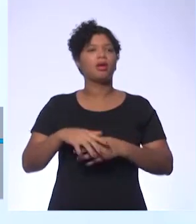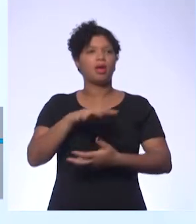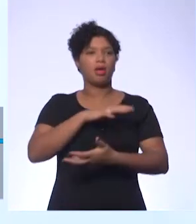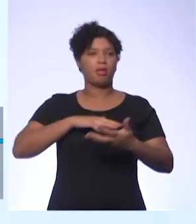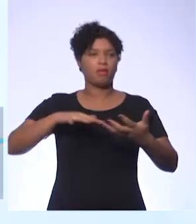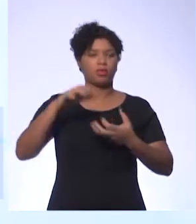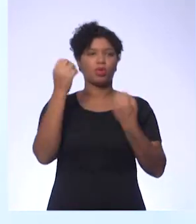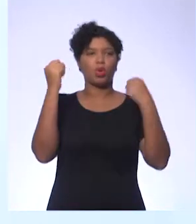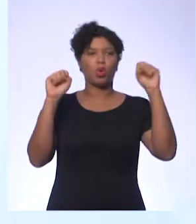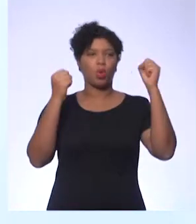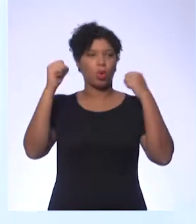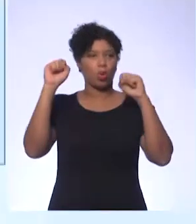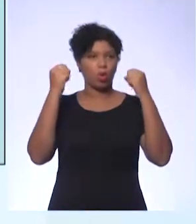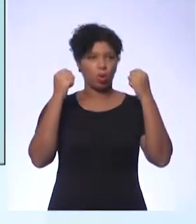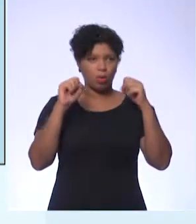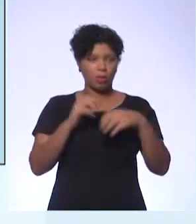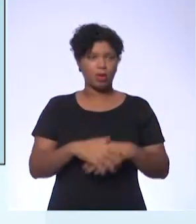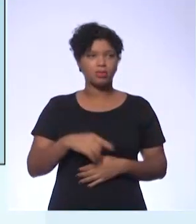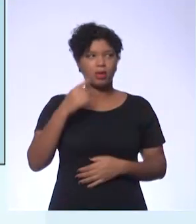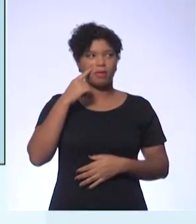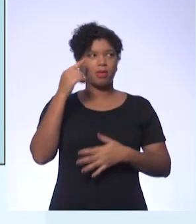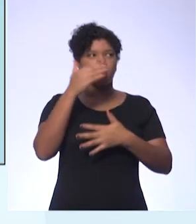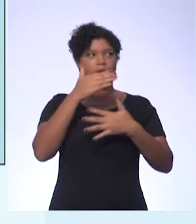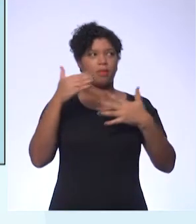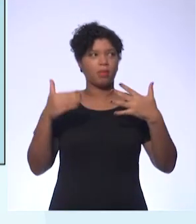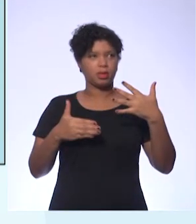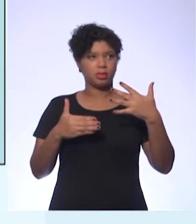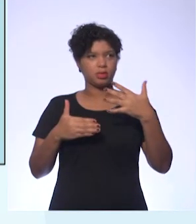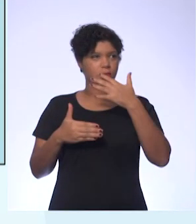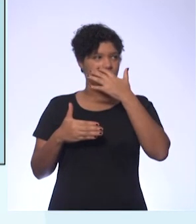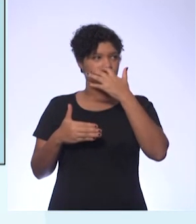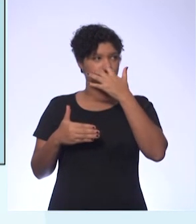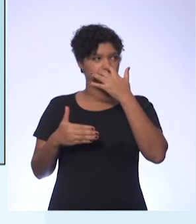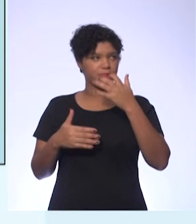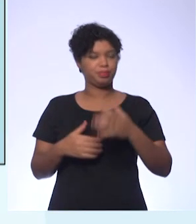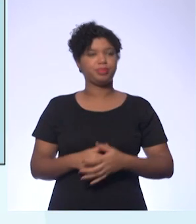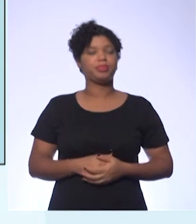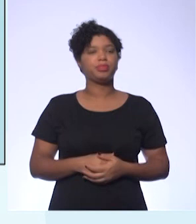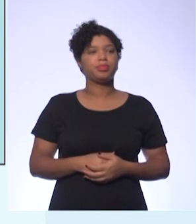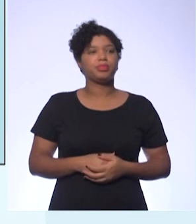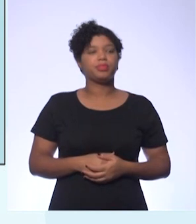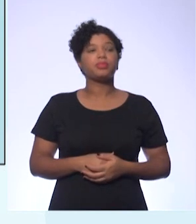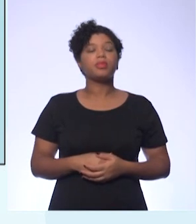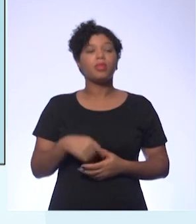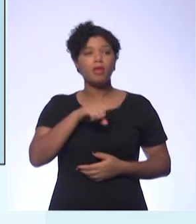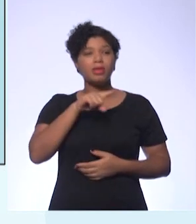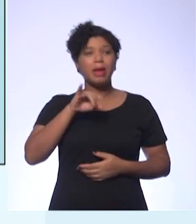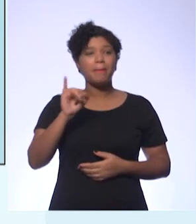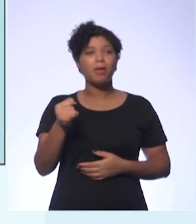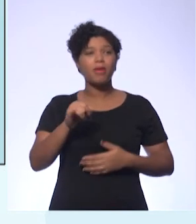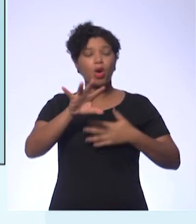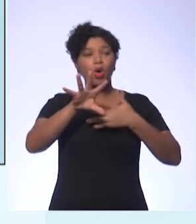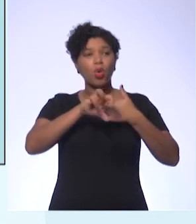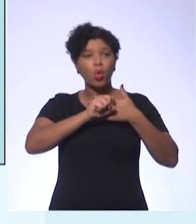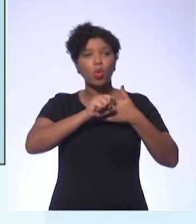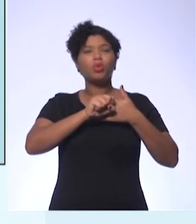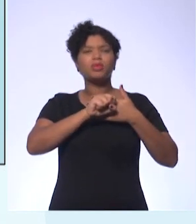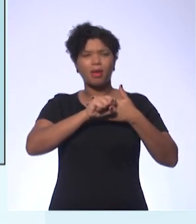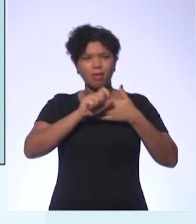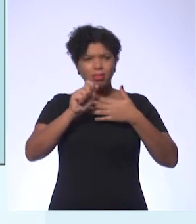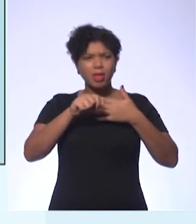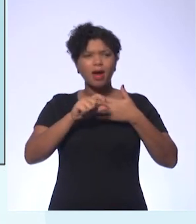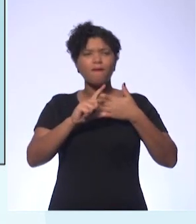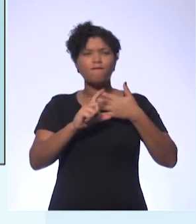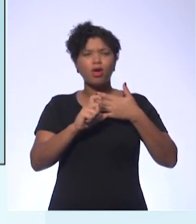Vou colocar na tela, dá uma olhadinha. Olha lá. Então, um fichamento, anotem, tira um print dessa tela, porque é um fichamento bem importante aí